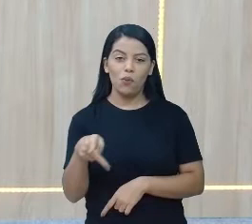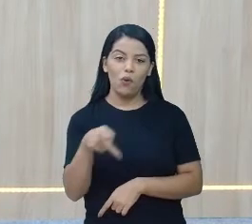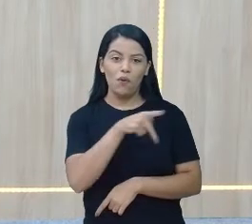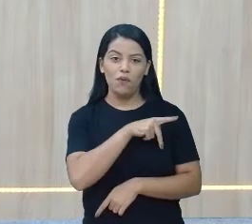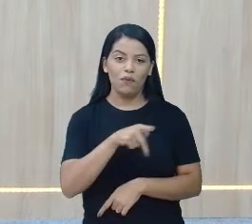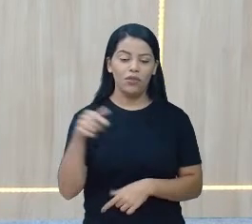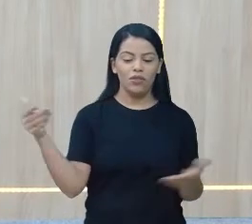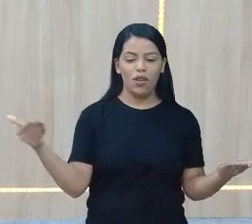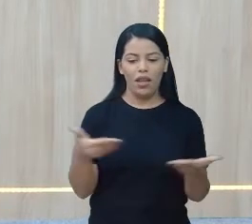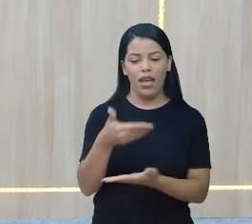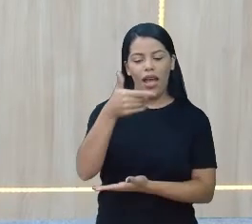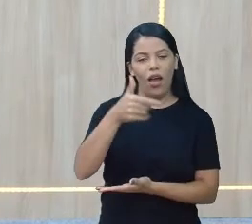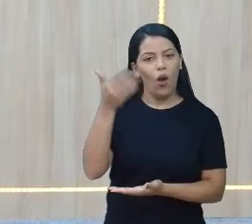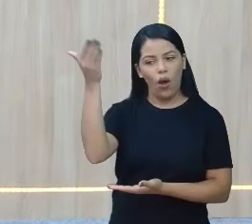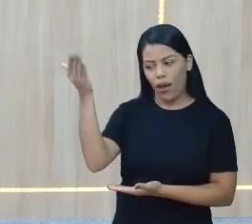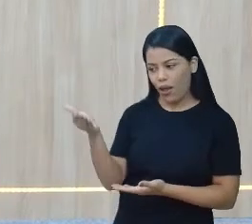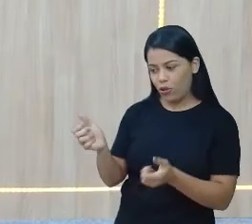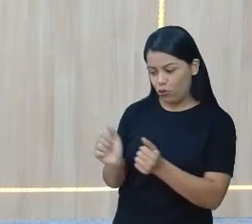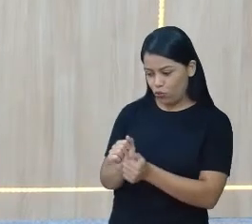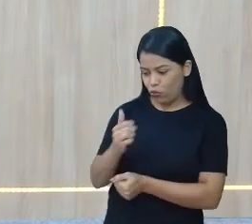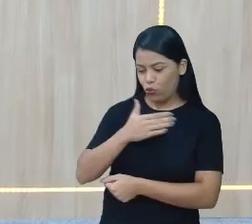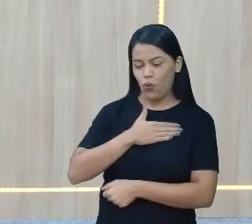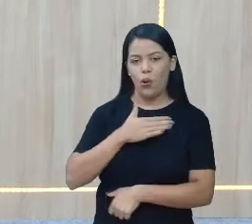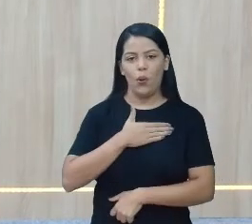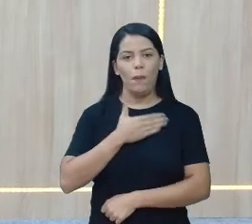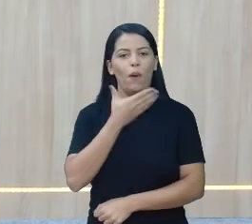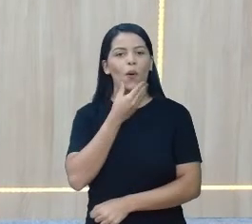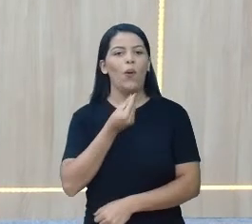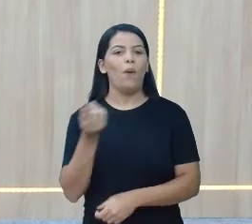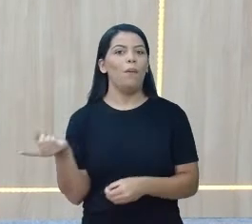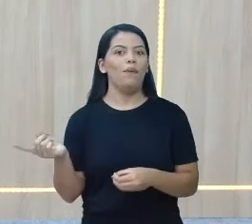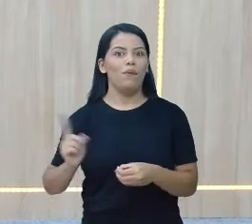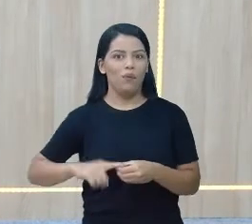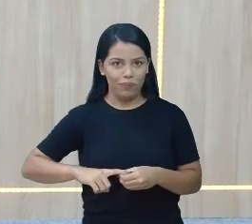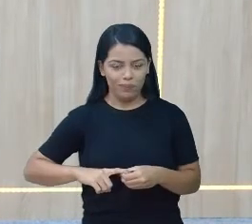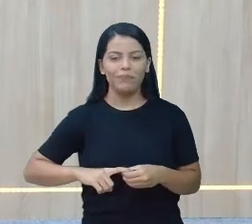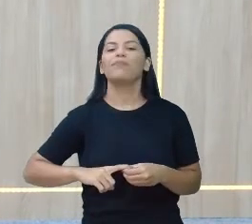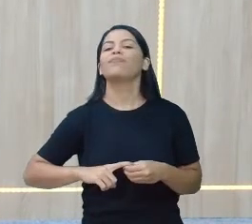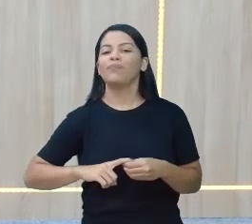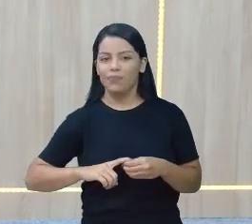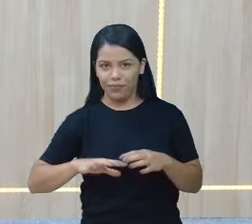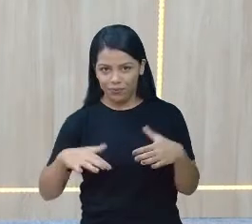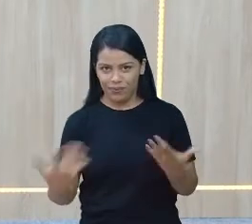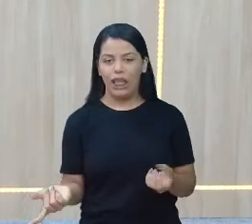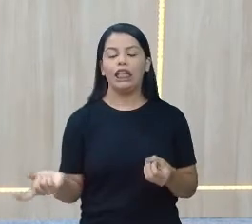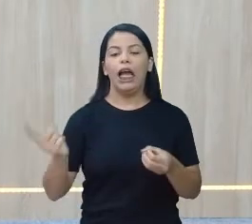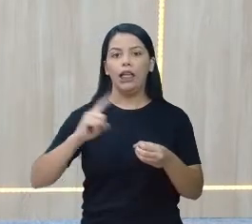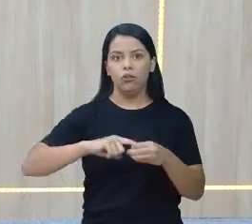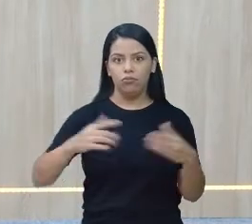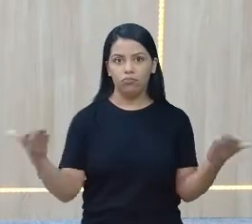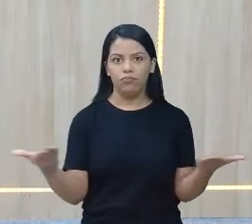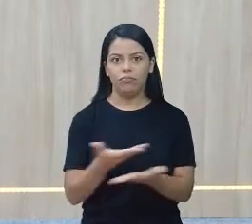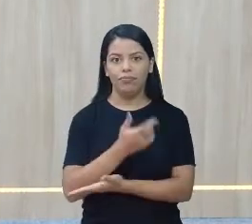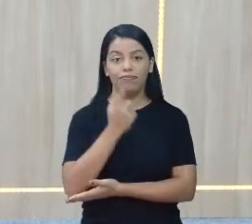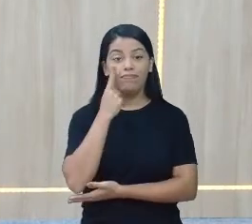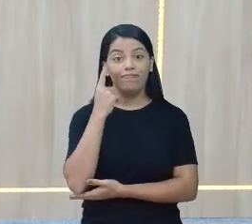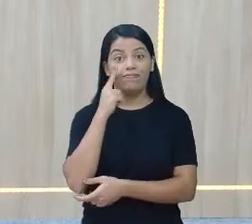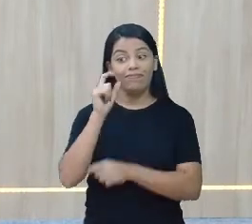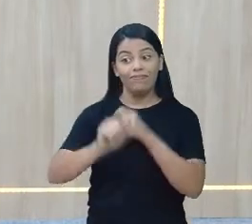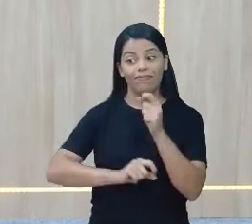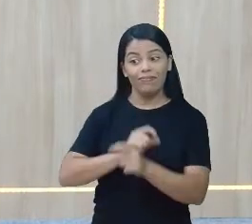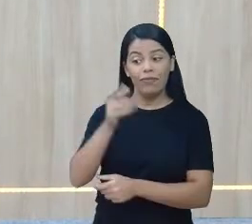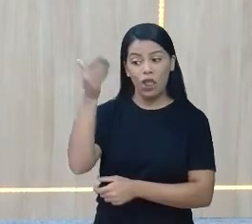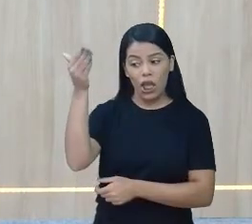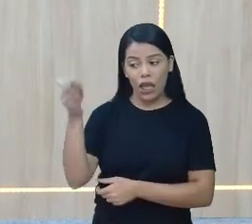que está aqui comigo hoje. O homem voltou, ele está de volta. Olha só quem está